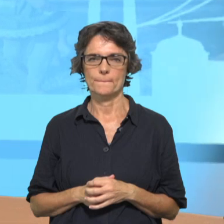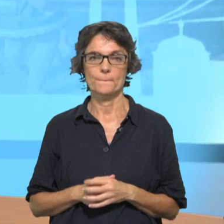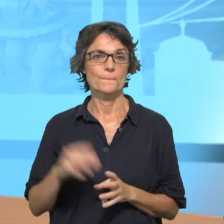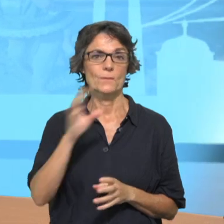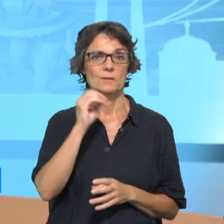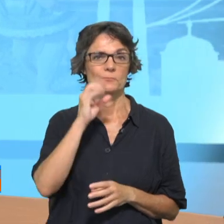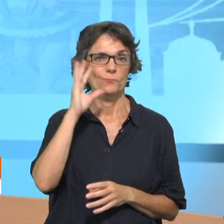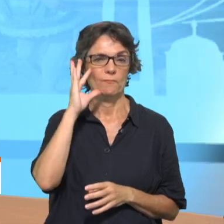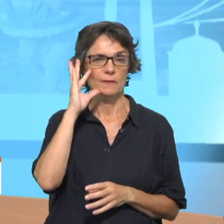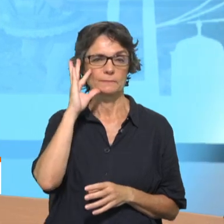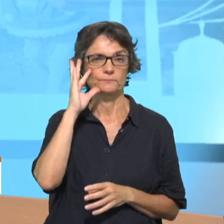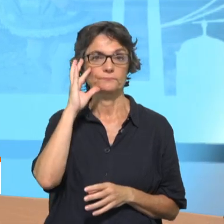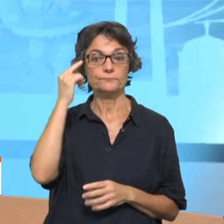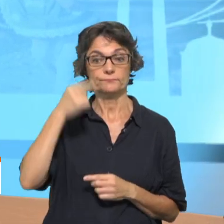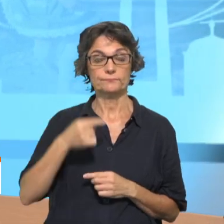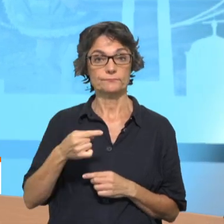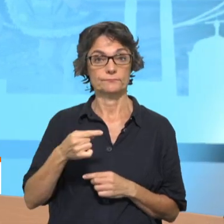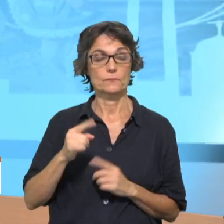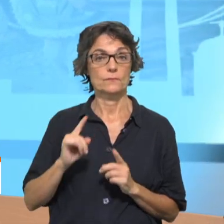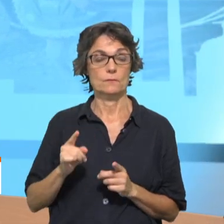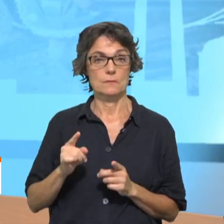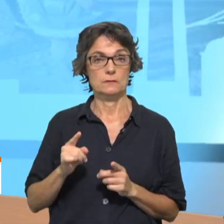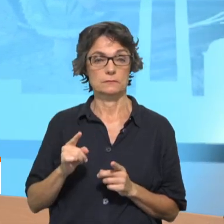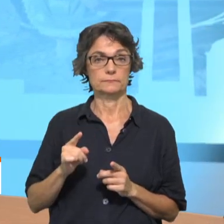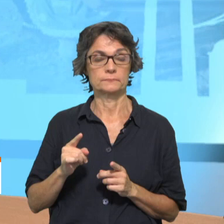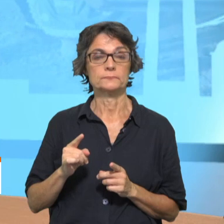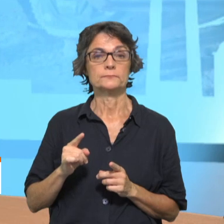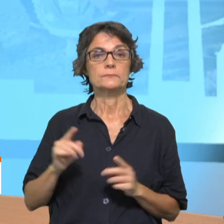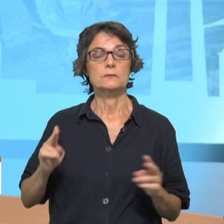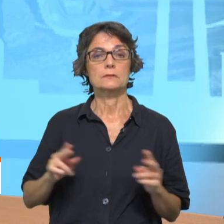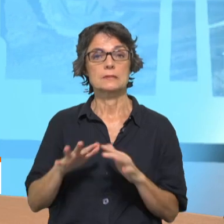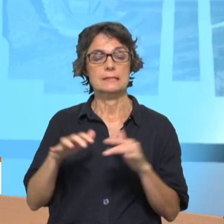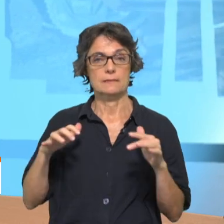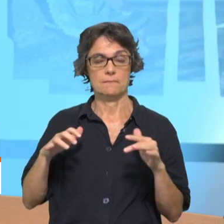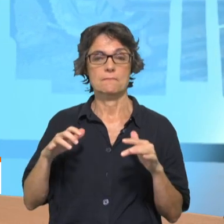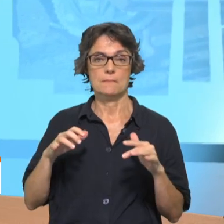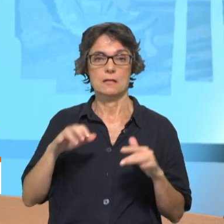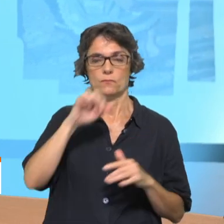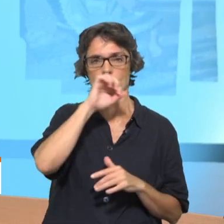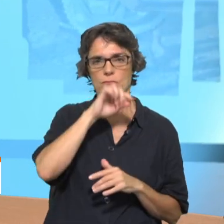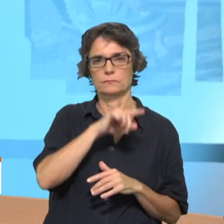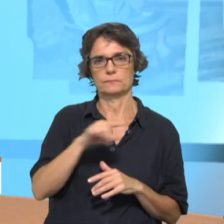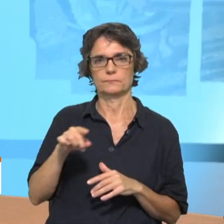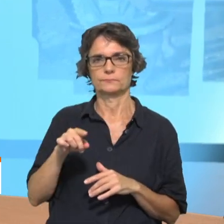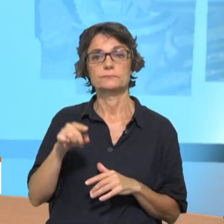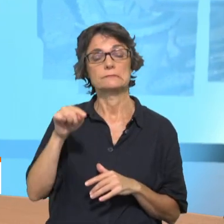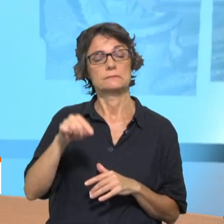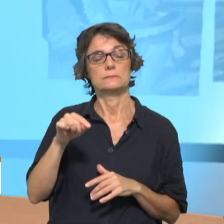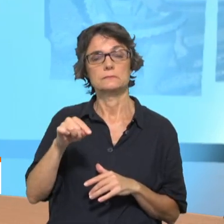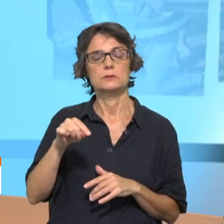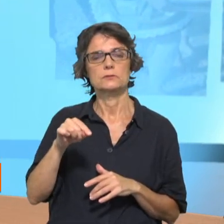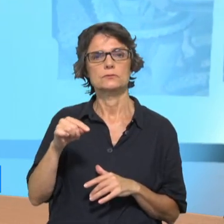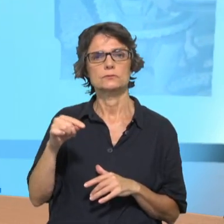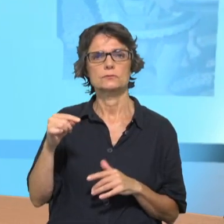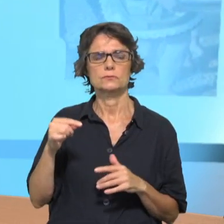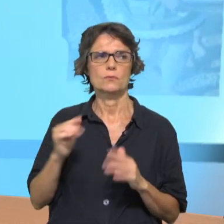Olá, muito boa tarde. Inicia esta semana a segunda sessão da Assembleia do Sínodo dos Bispos, um acontecimento que envolve toda a Igreja em diferentes